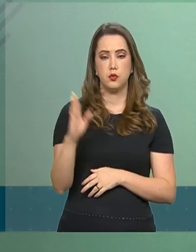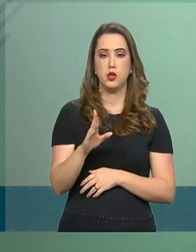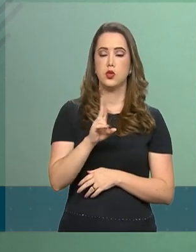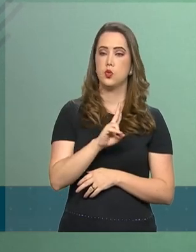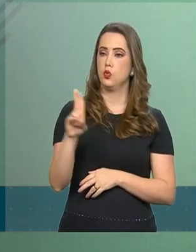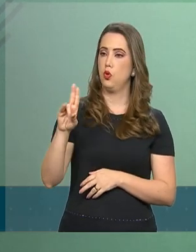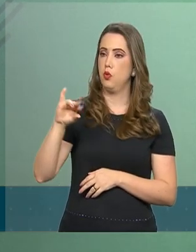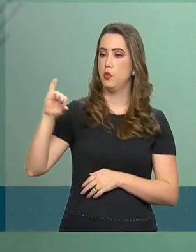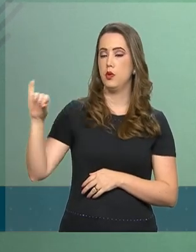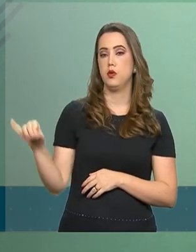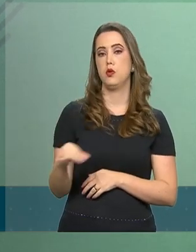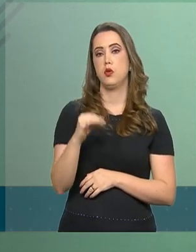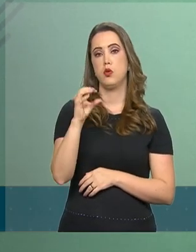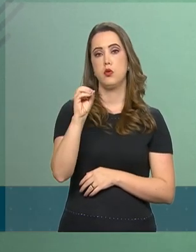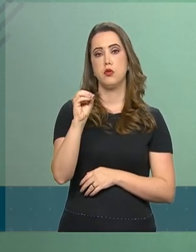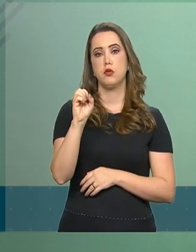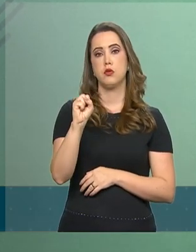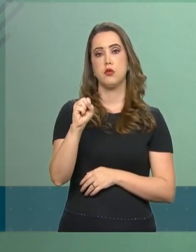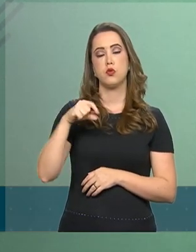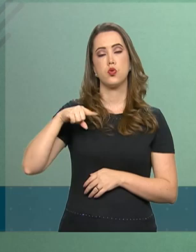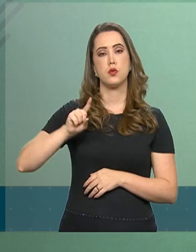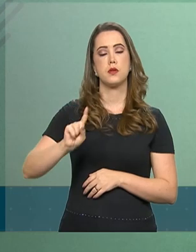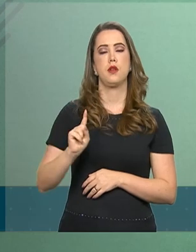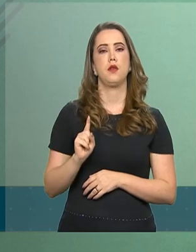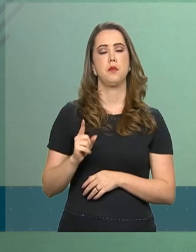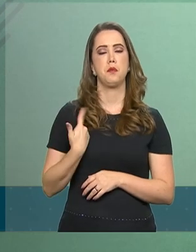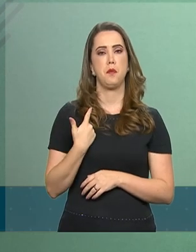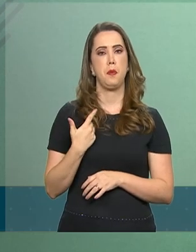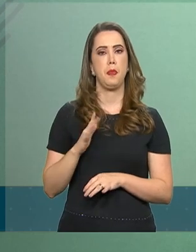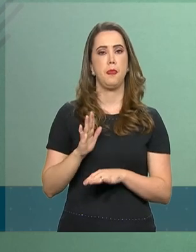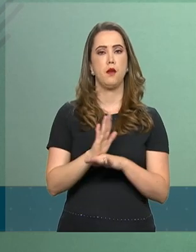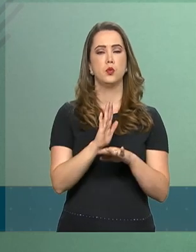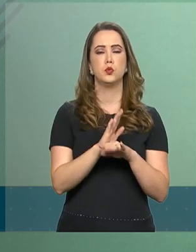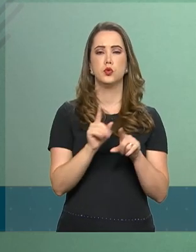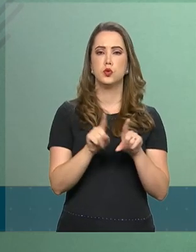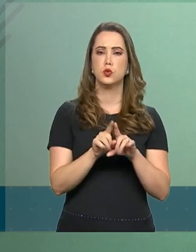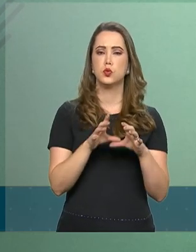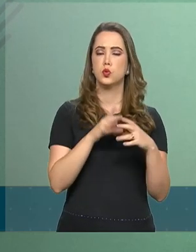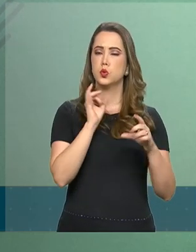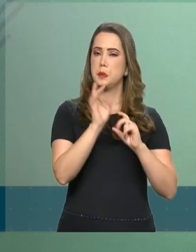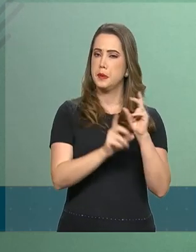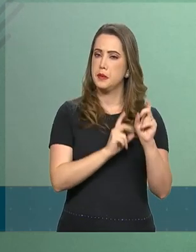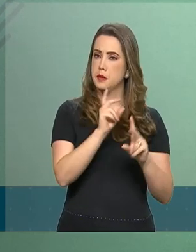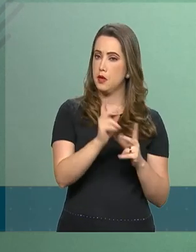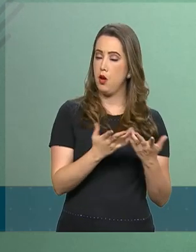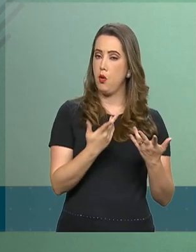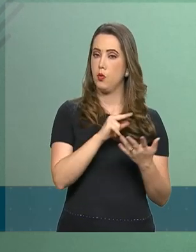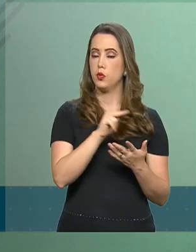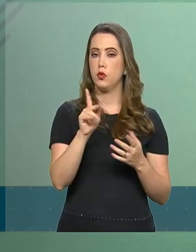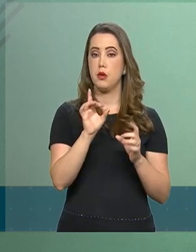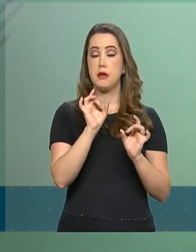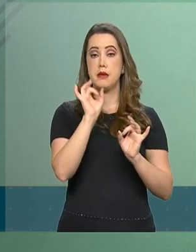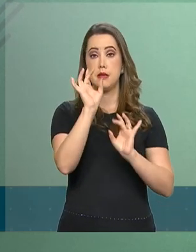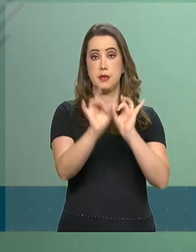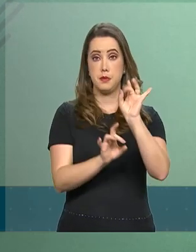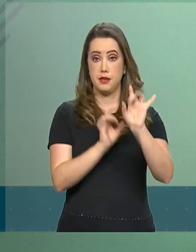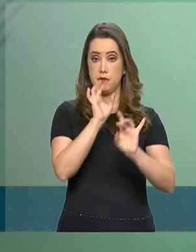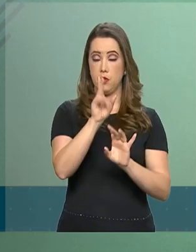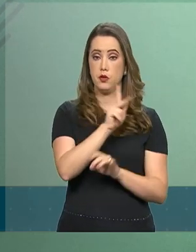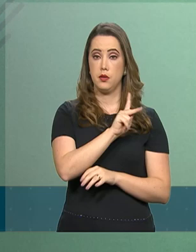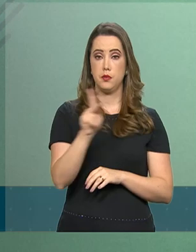santini assessor chefe da assessoria especial da presidência da república